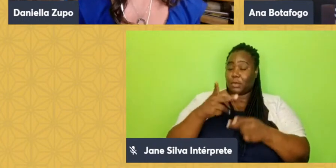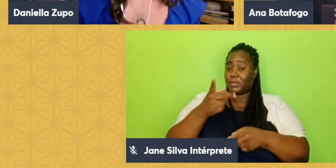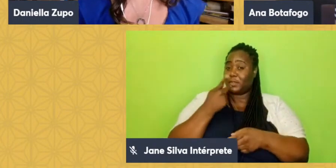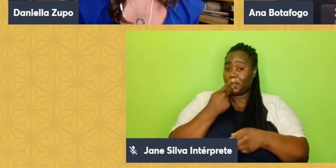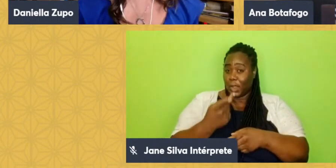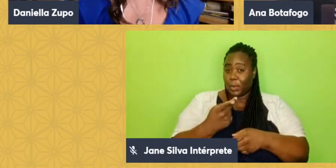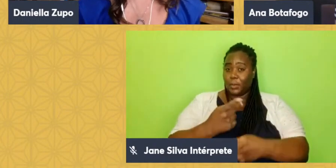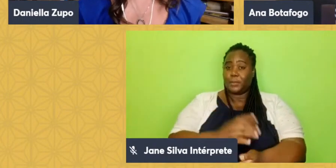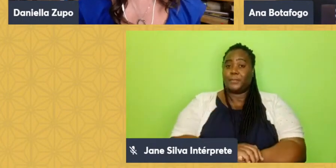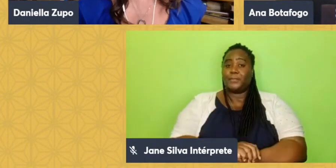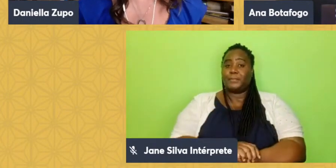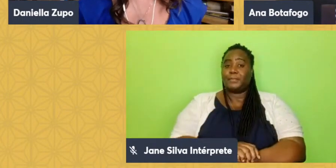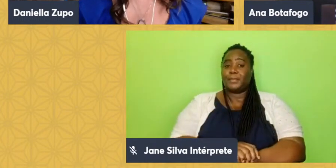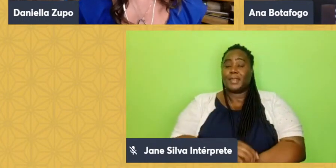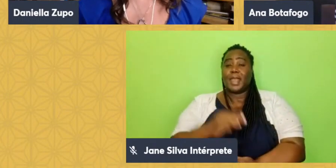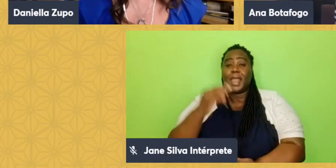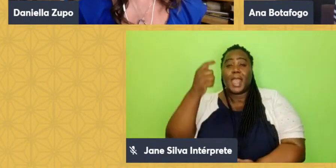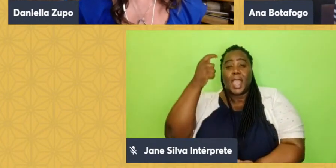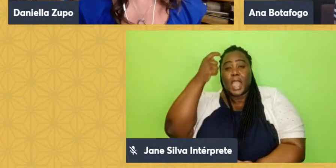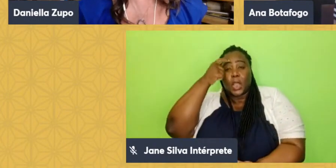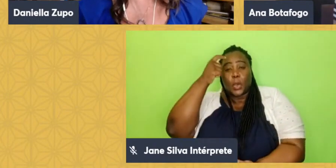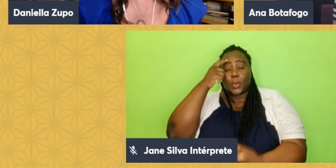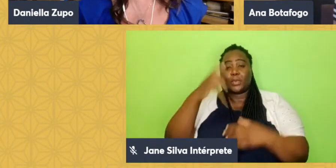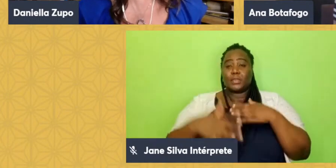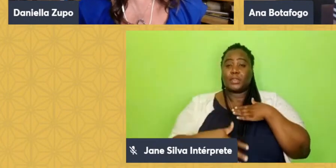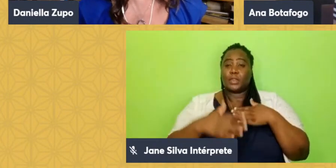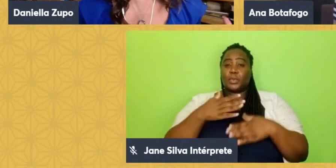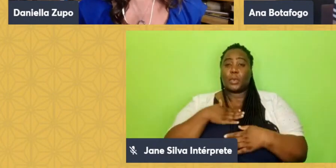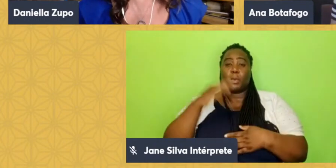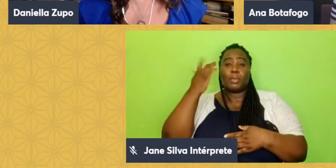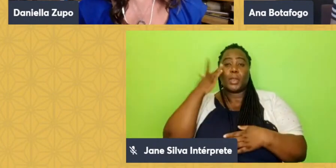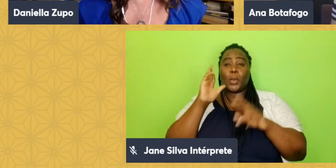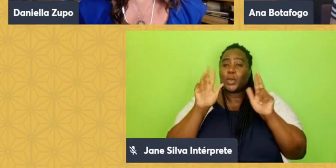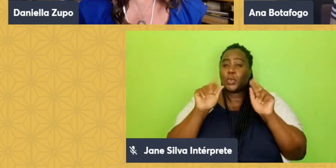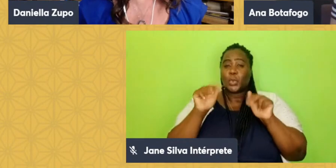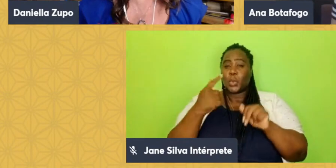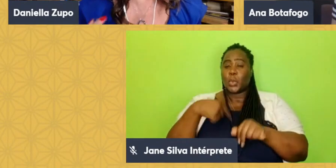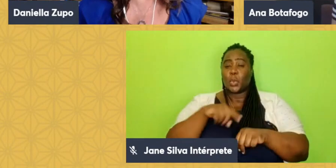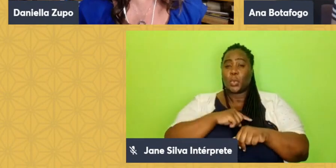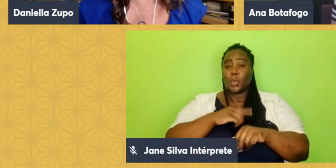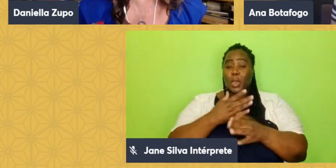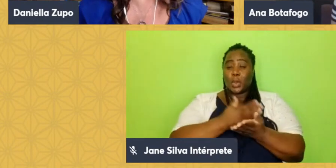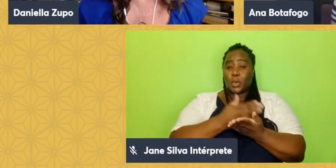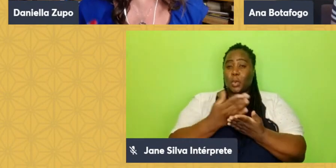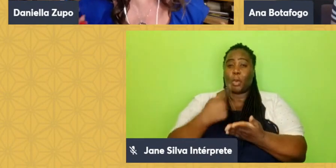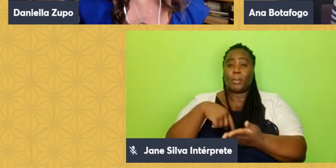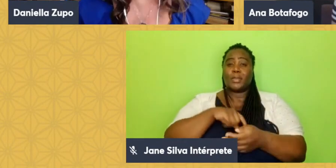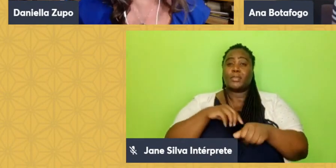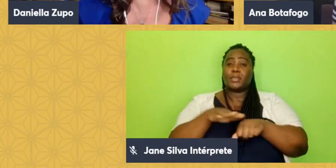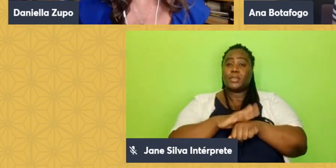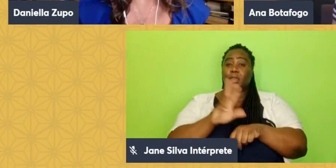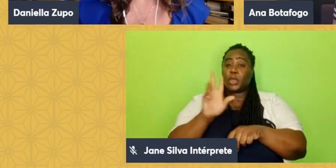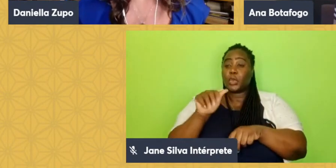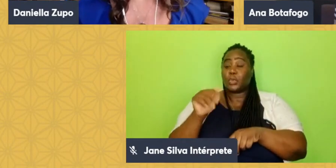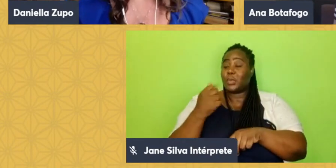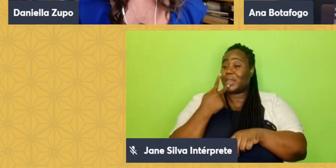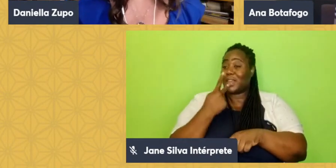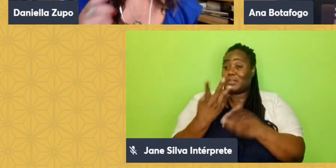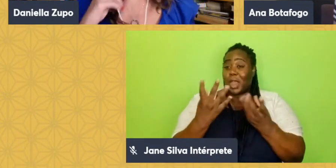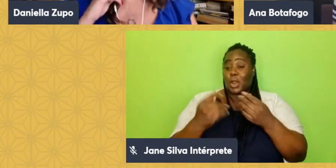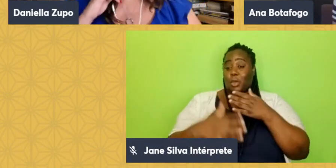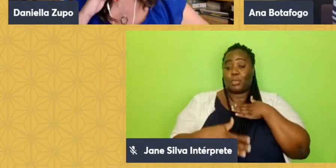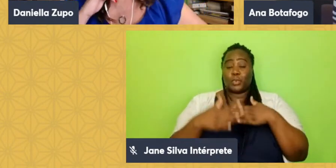é essa consciência corporal eu acho que a gente nunca Como eu disse no início dessa conversa que a gente nunca falou tanto sobre o correto